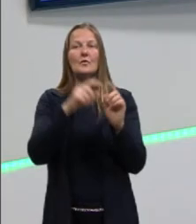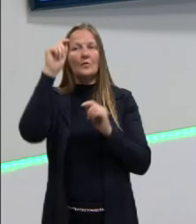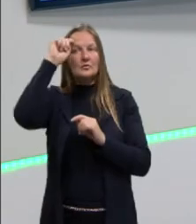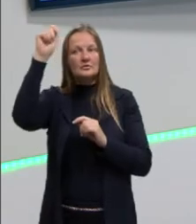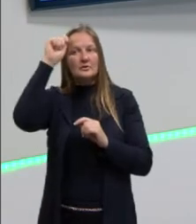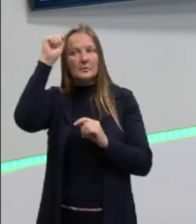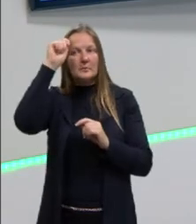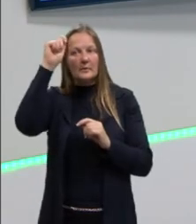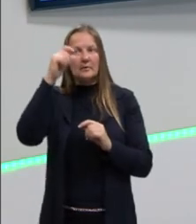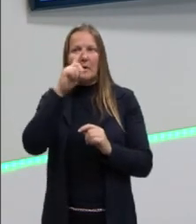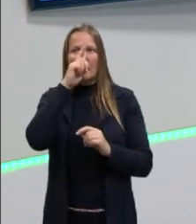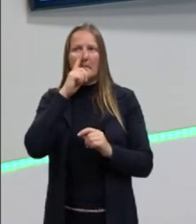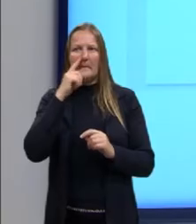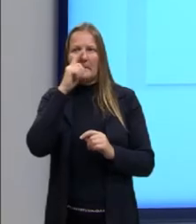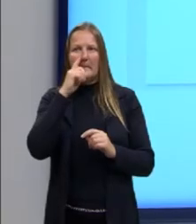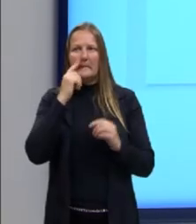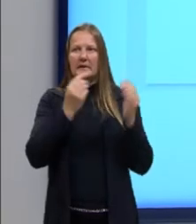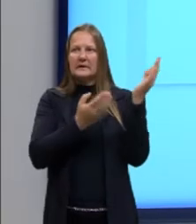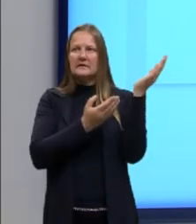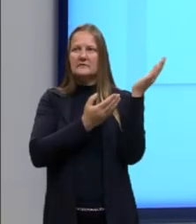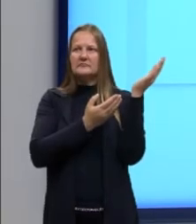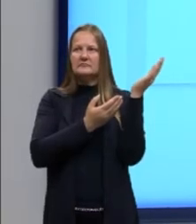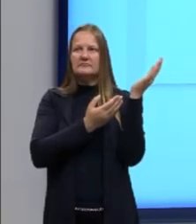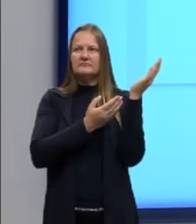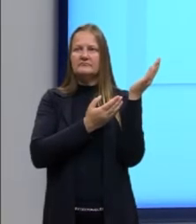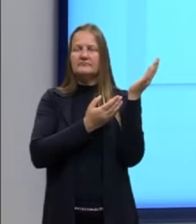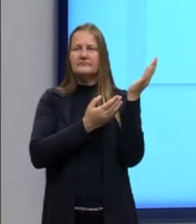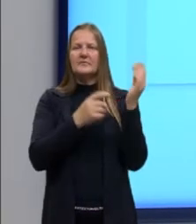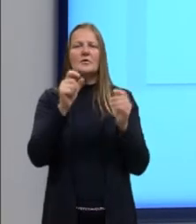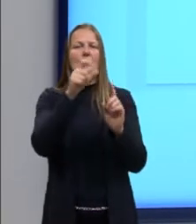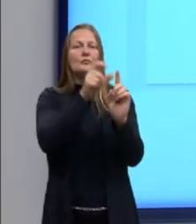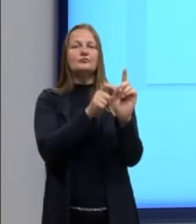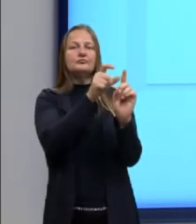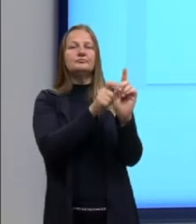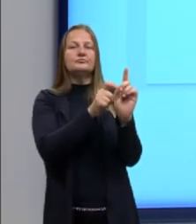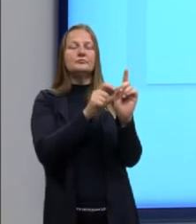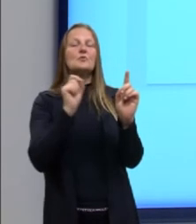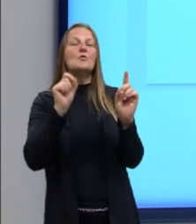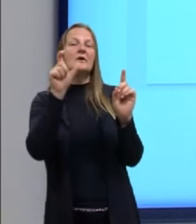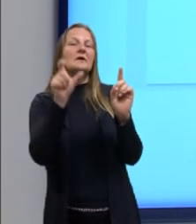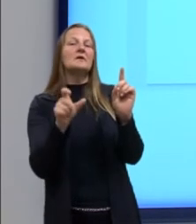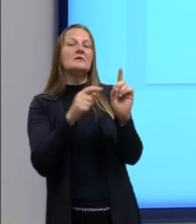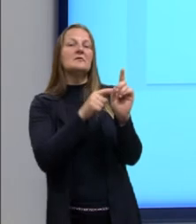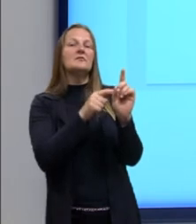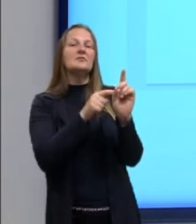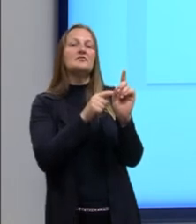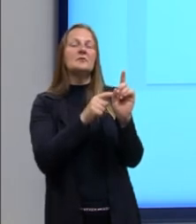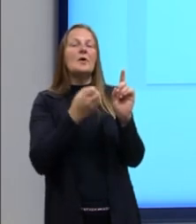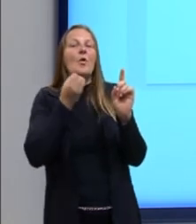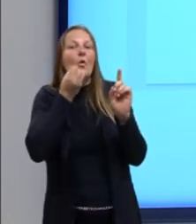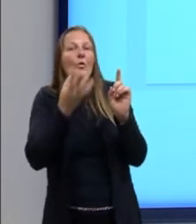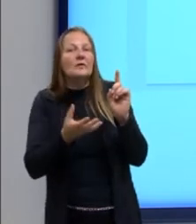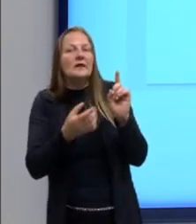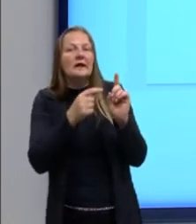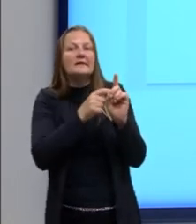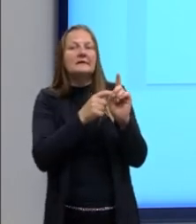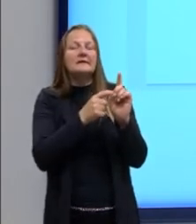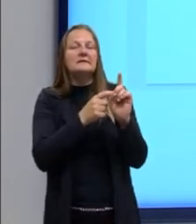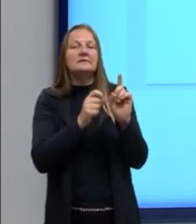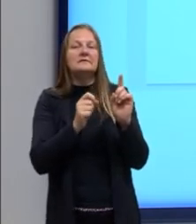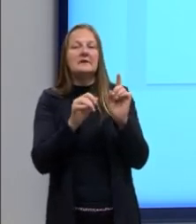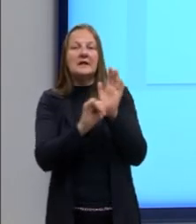amarelo tem a imagem dela aqui nessa primeira tela Quem era chapeuzinho amarelo tá sendo contado através dessa